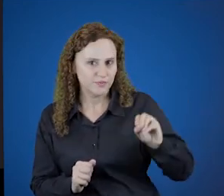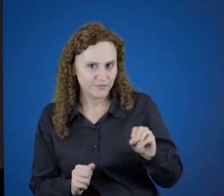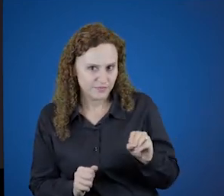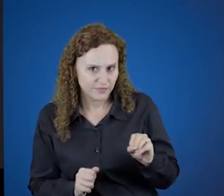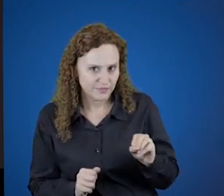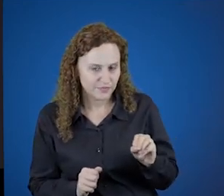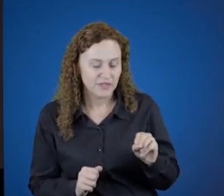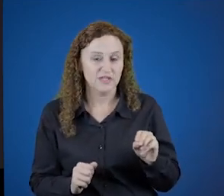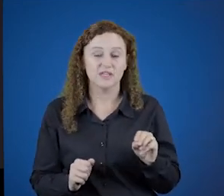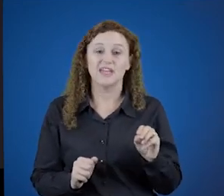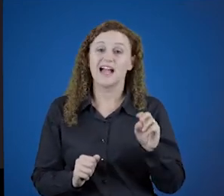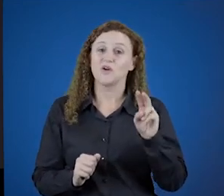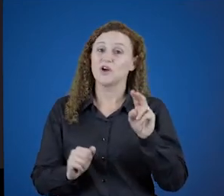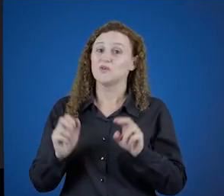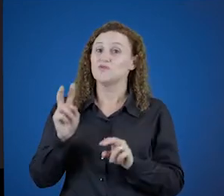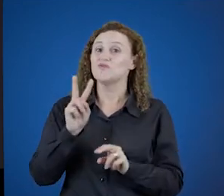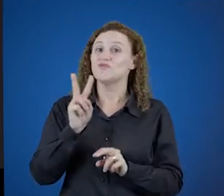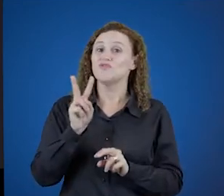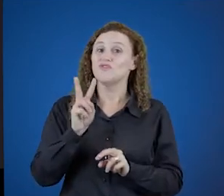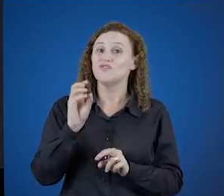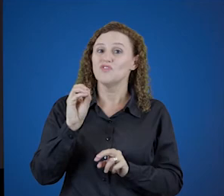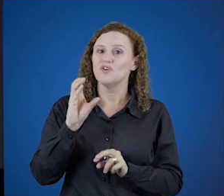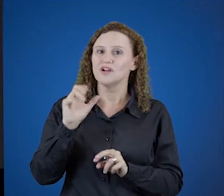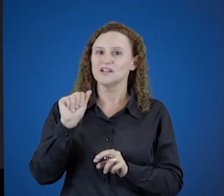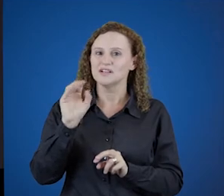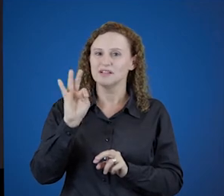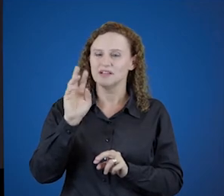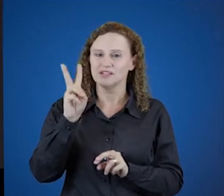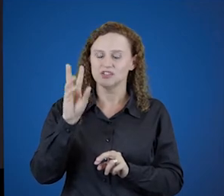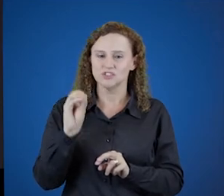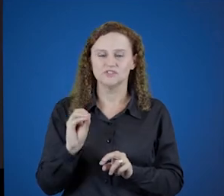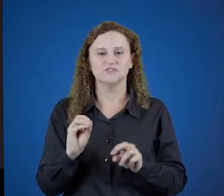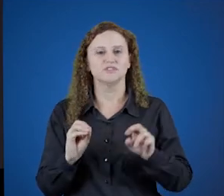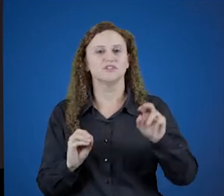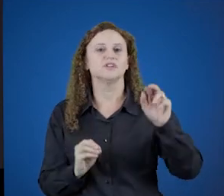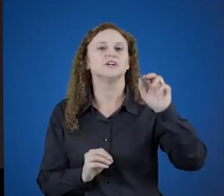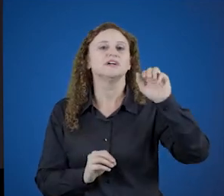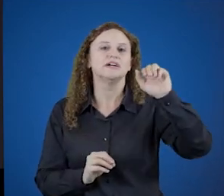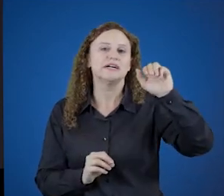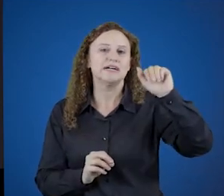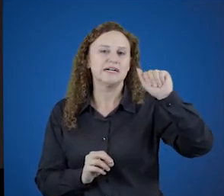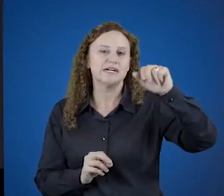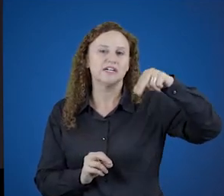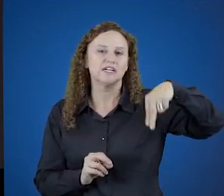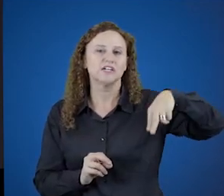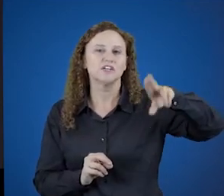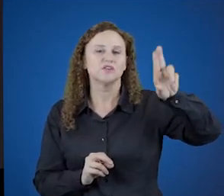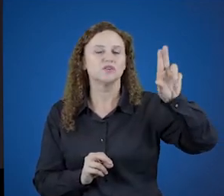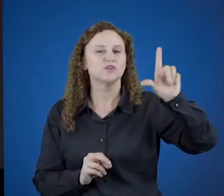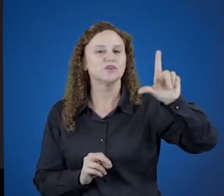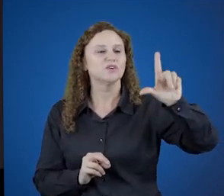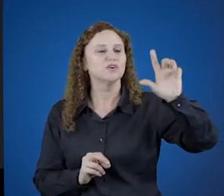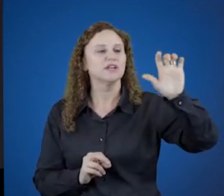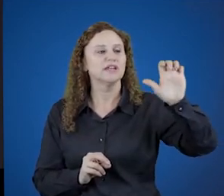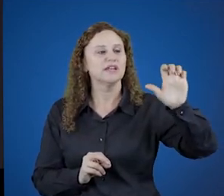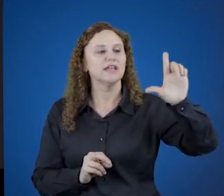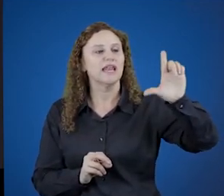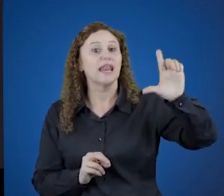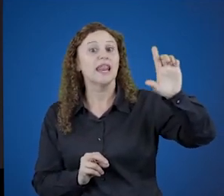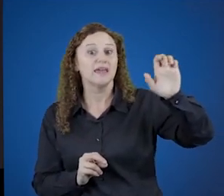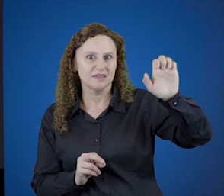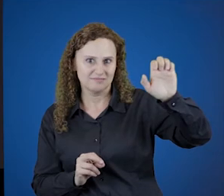o vocativo singular também ano lê e